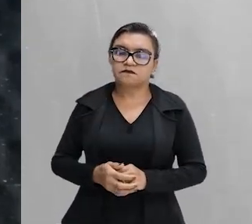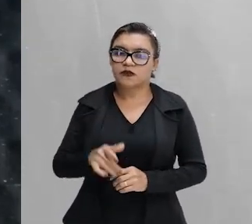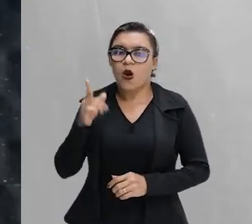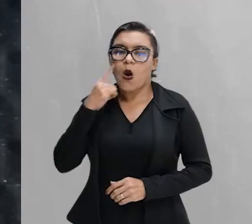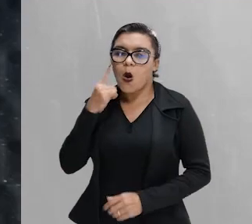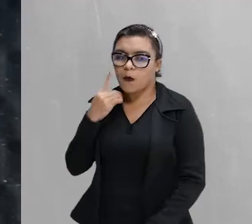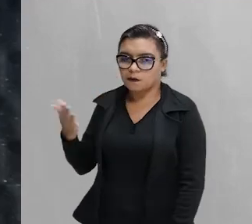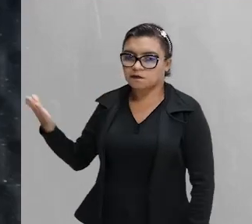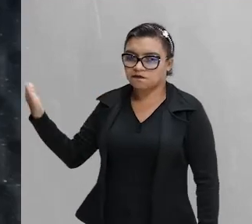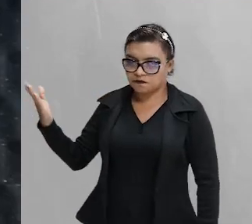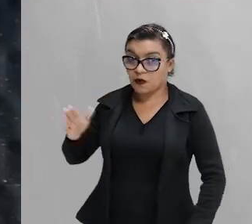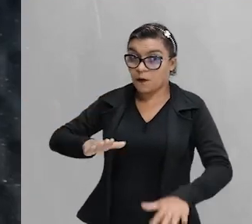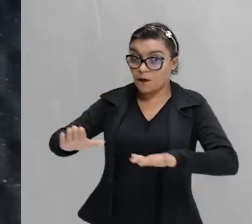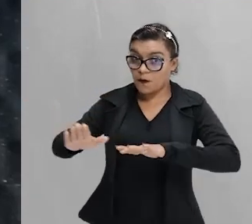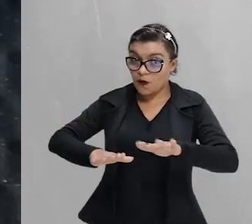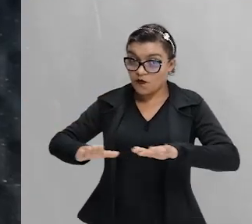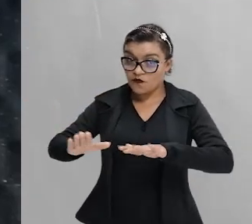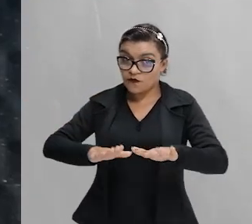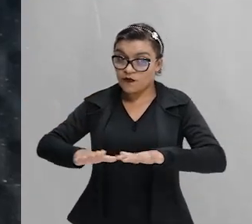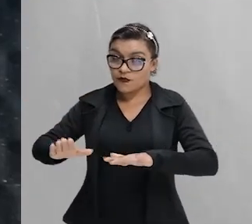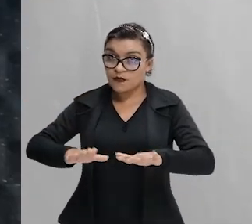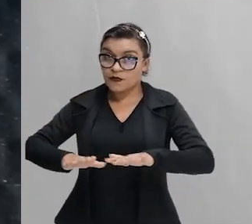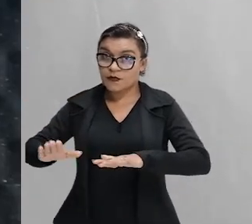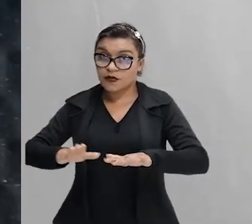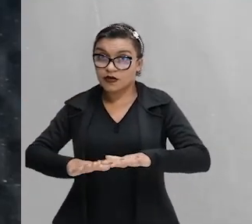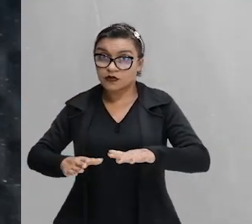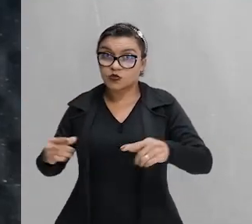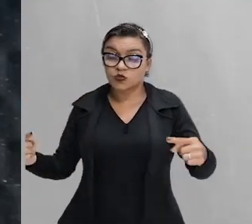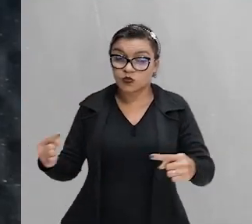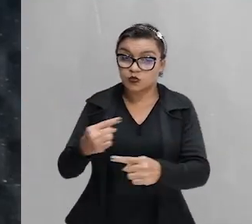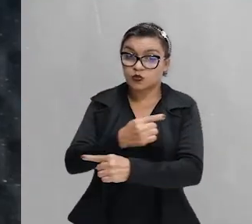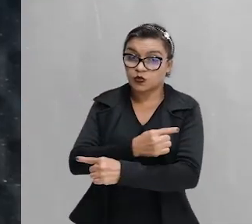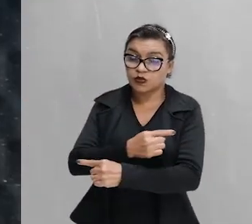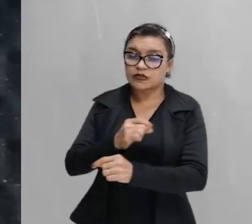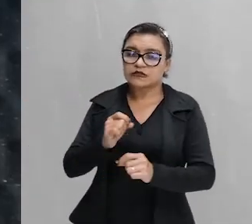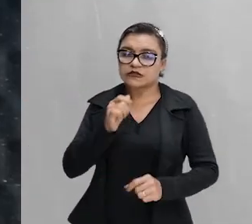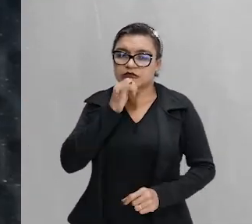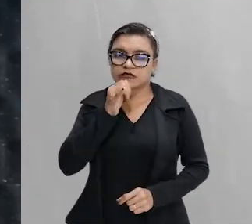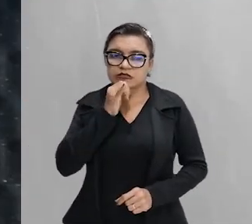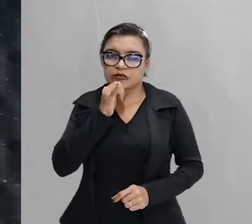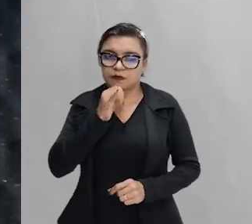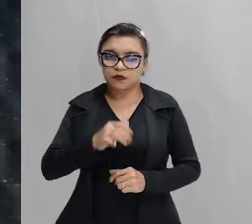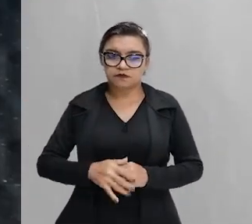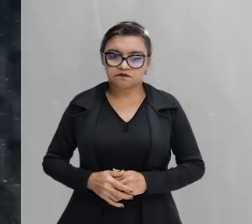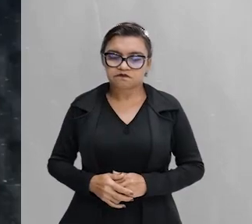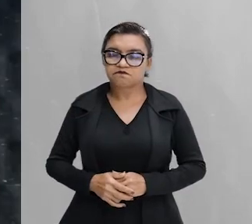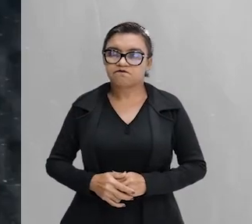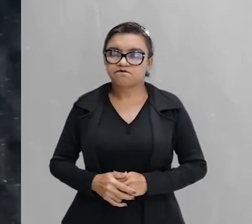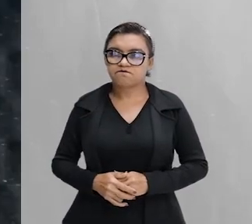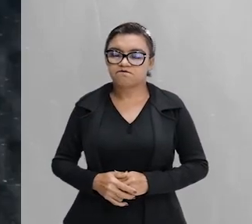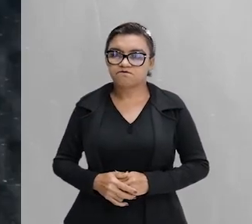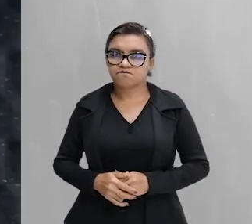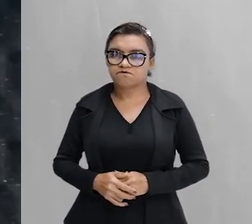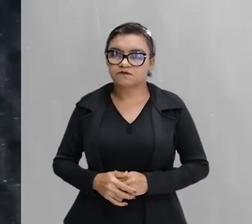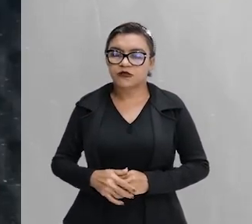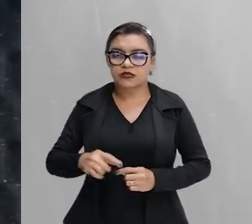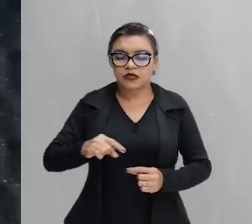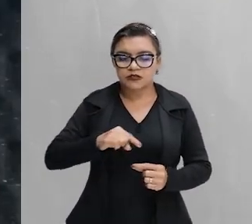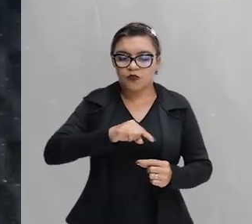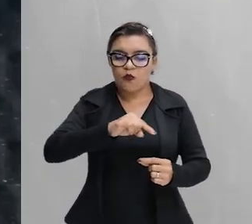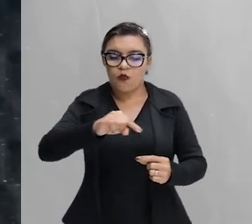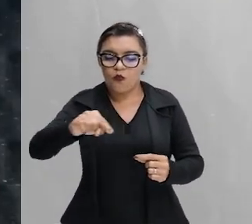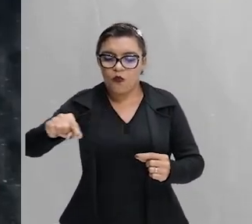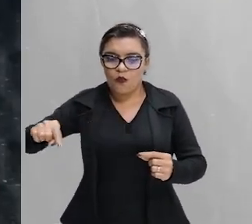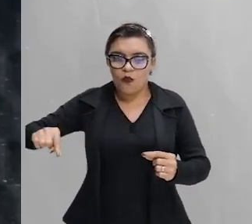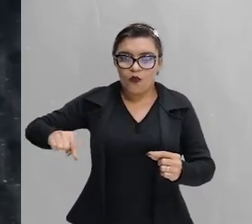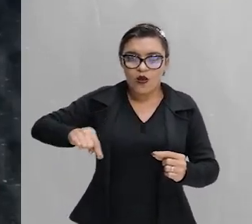este movimento que nós chamamos de movimento retrógrado. Então ele vem de uma certa um sentido, depois